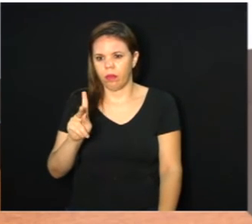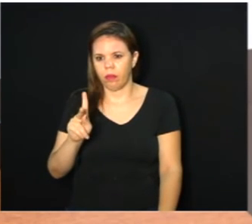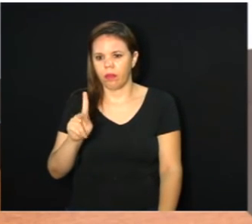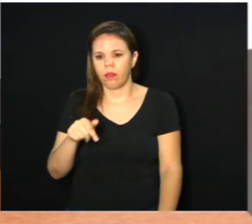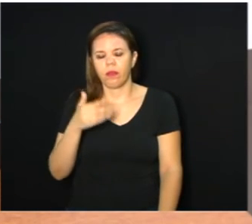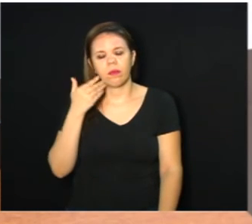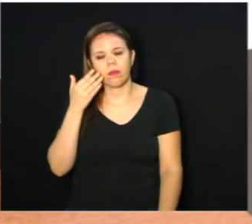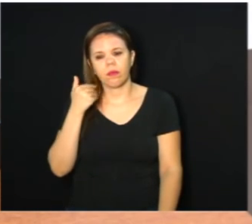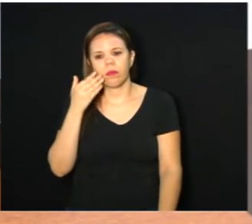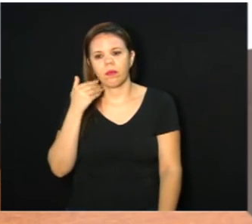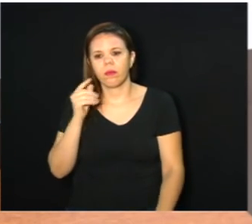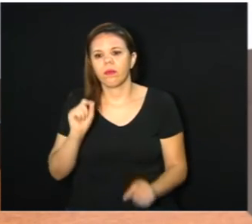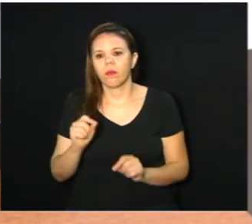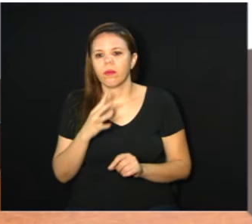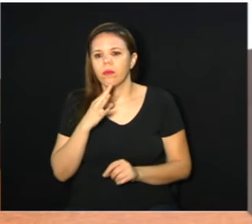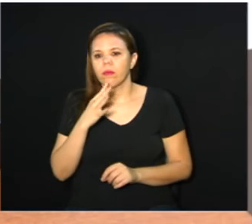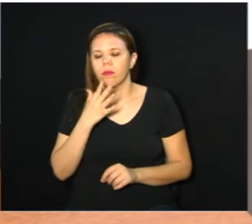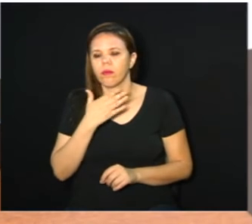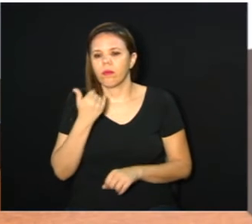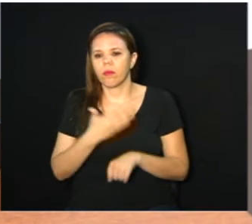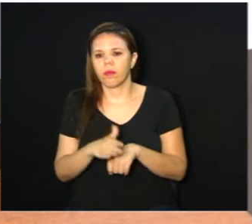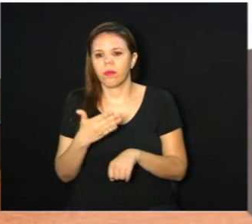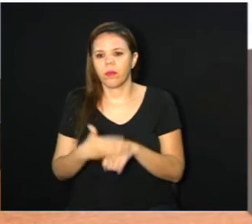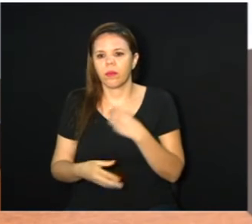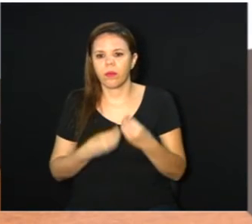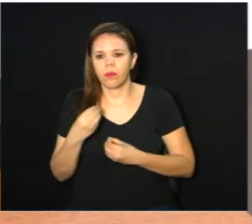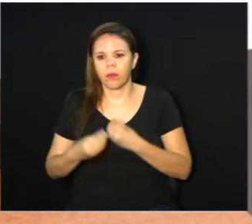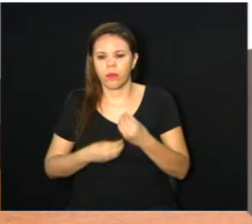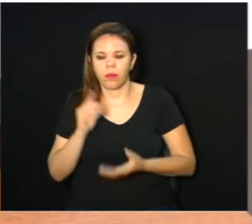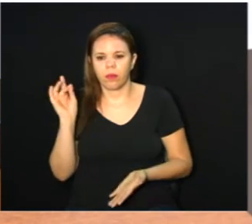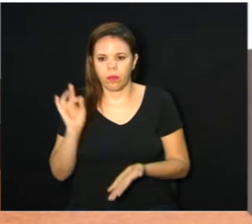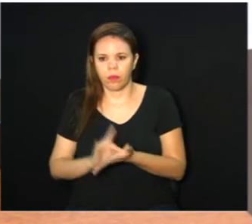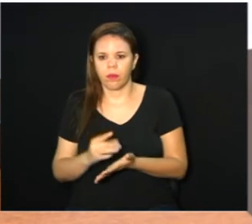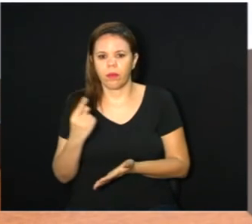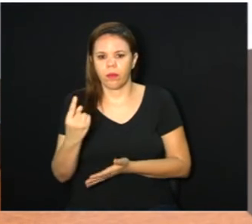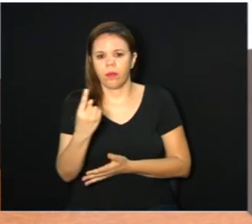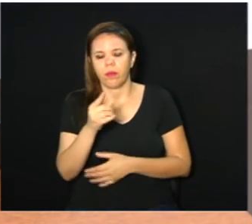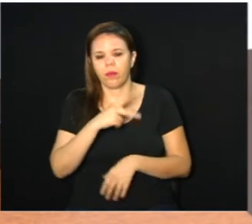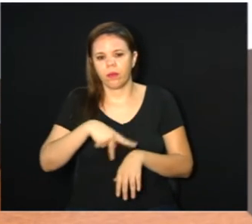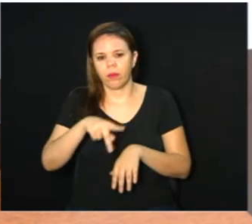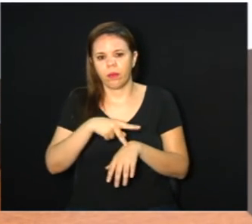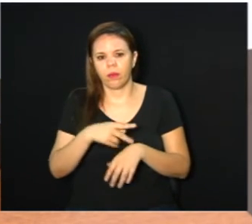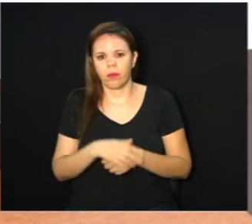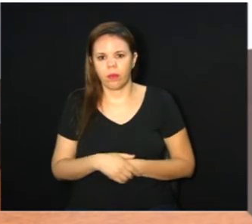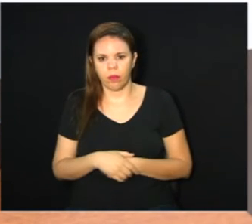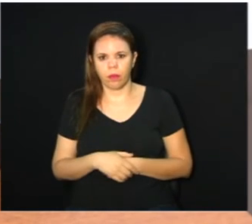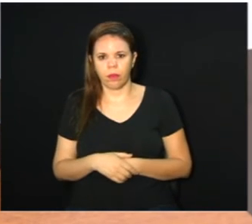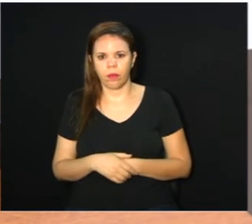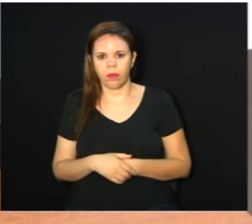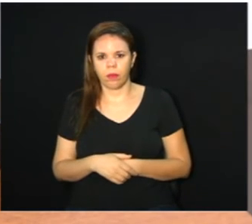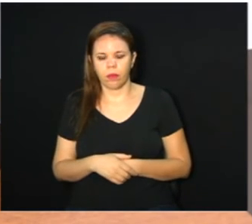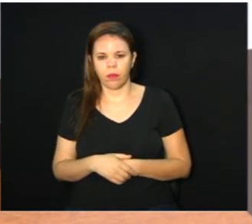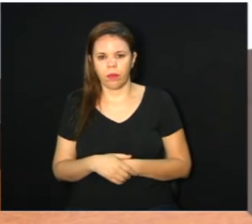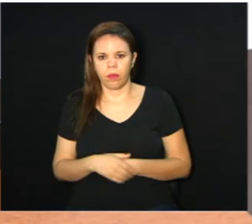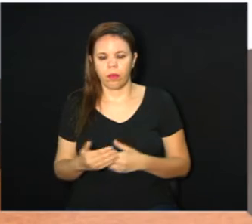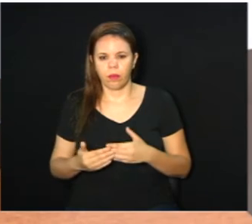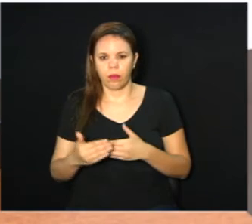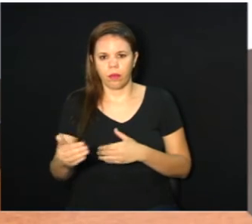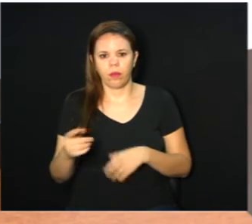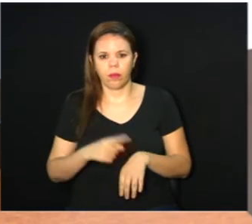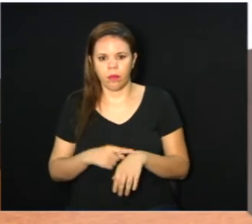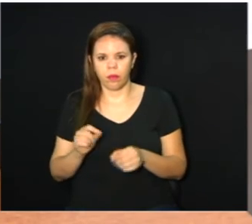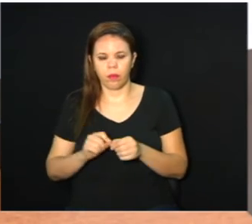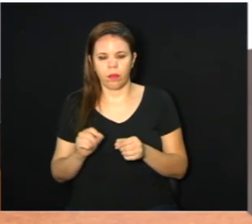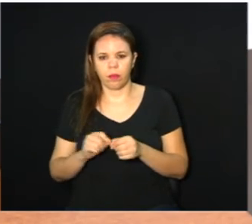no sentido de conhecer melhores práticas e como é a realidade de cada país. Mas a partir do momento que nós